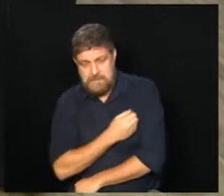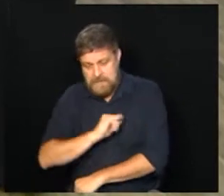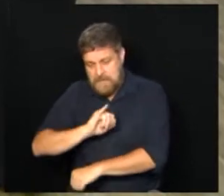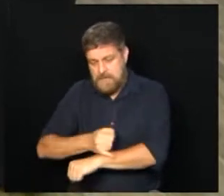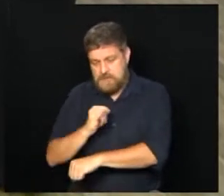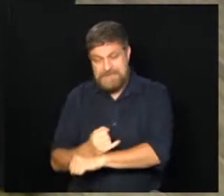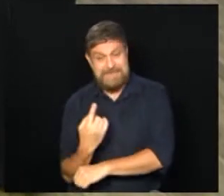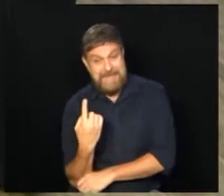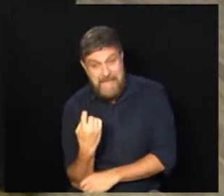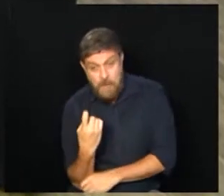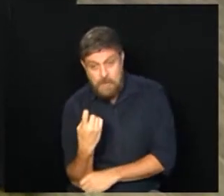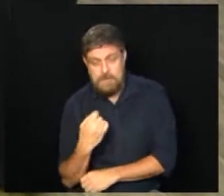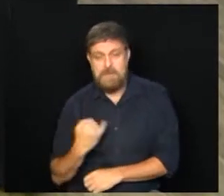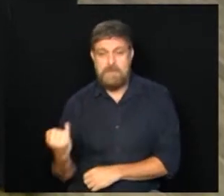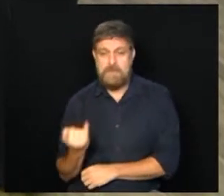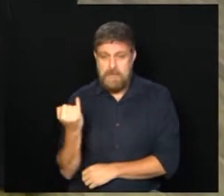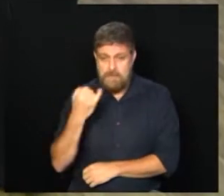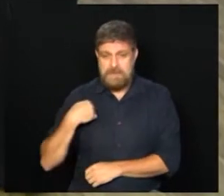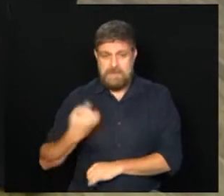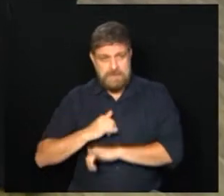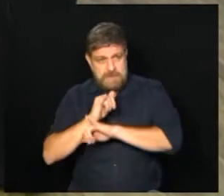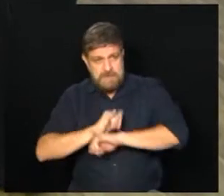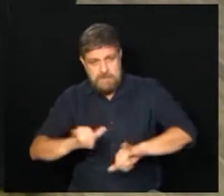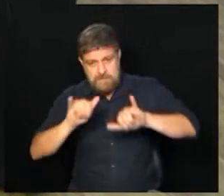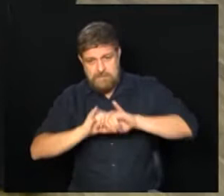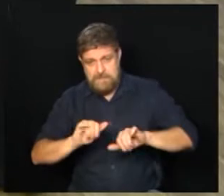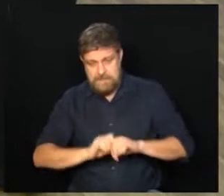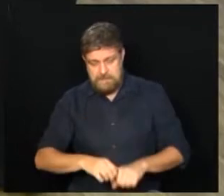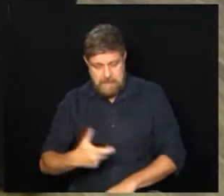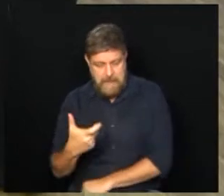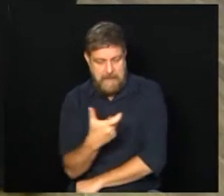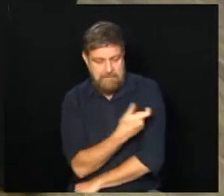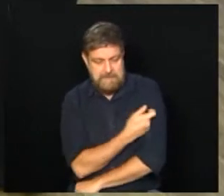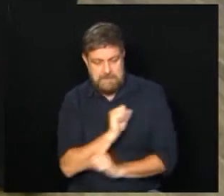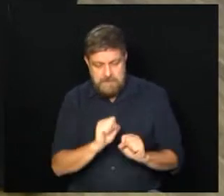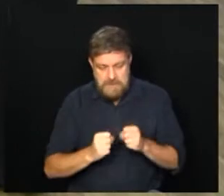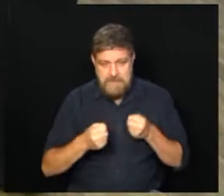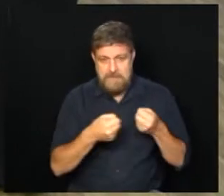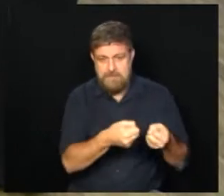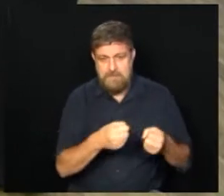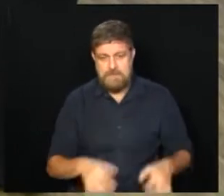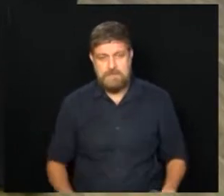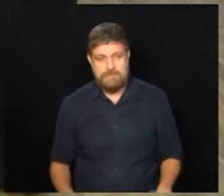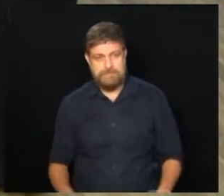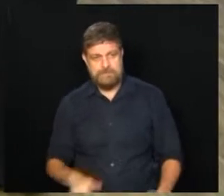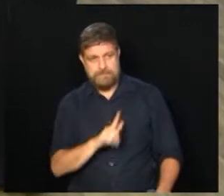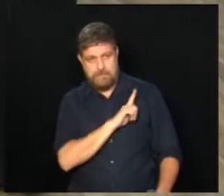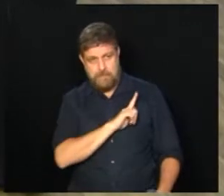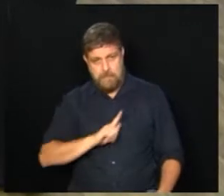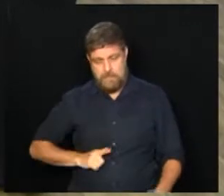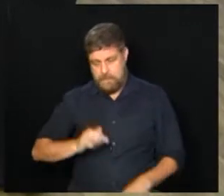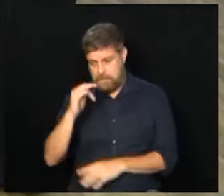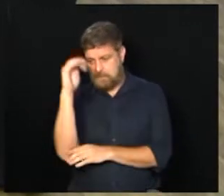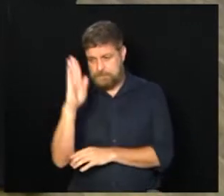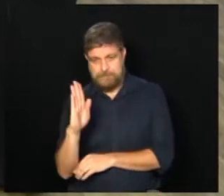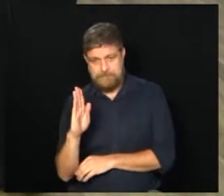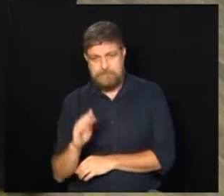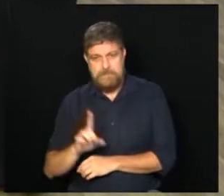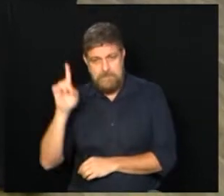dose única, por isso que é importante a gente falar desta dose de reforço. O anúncio do governo federal era a partir